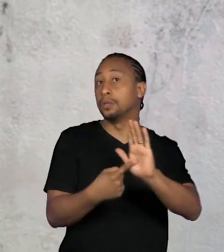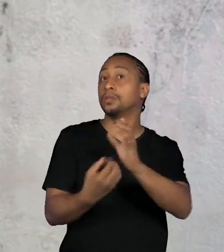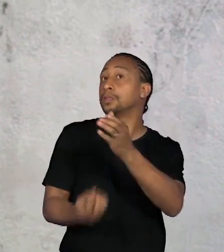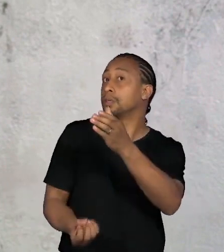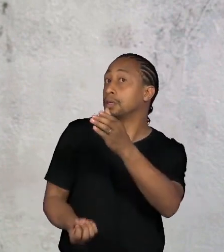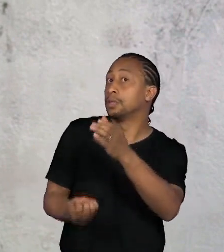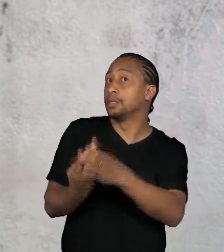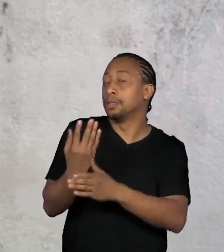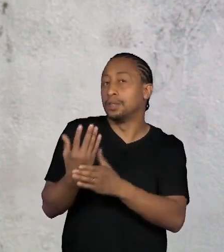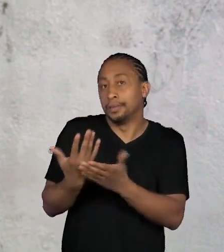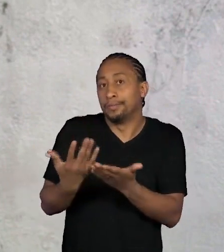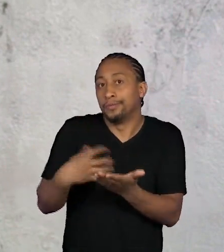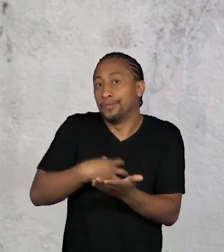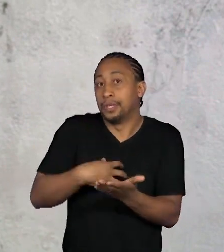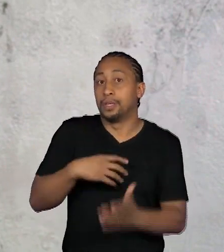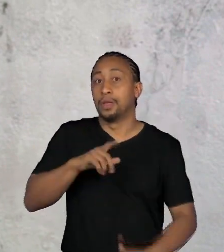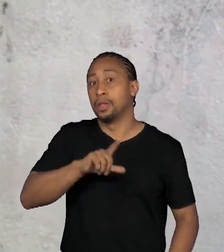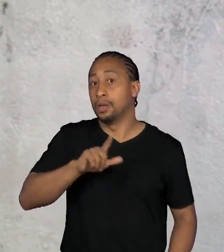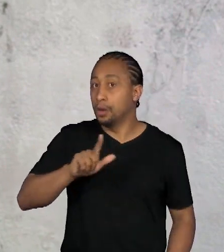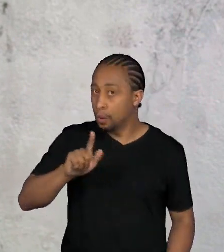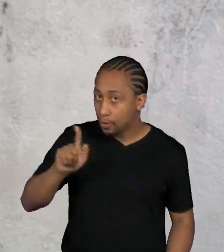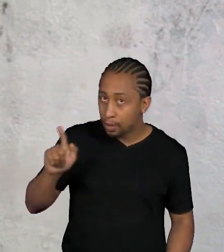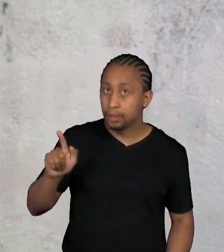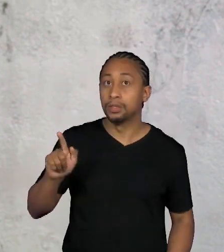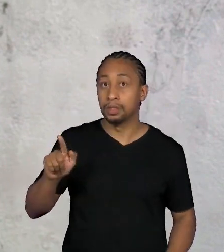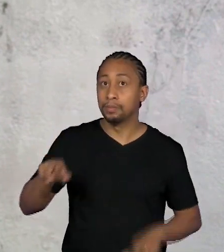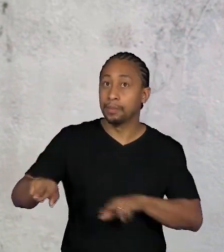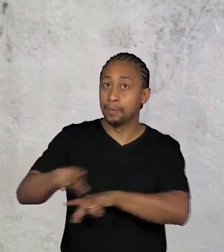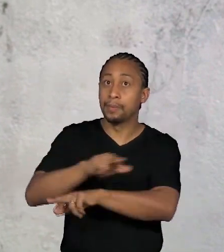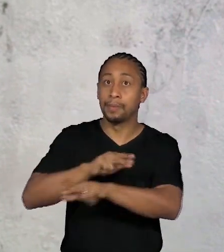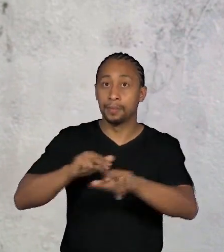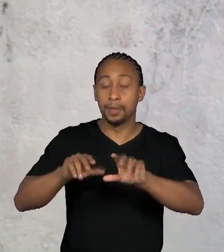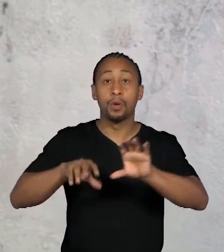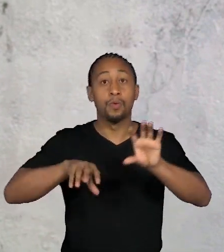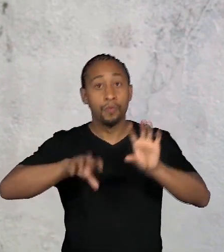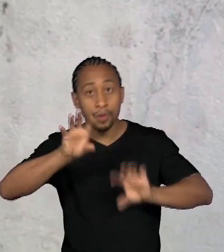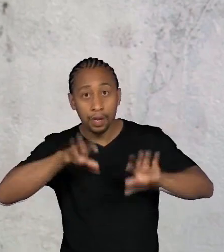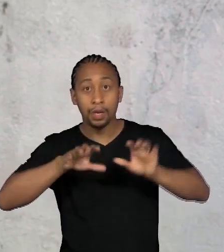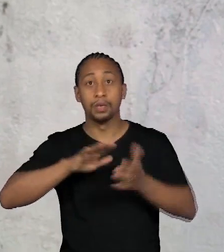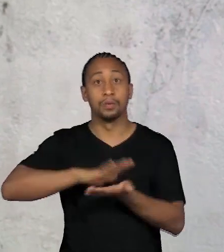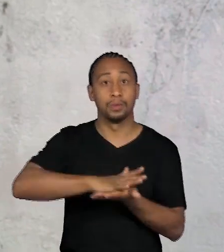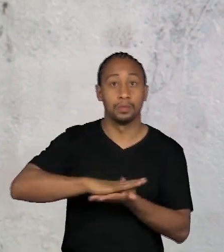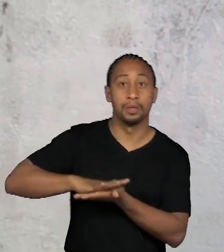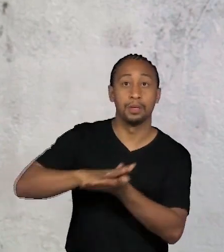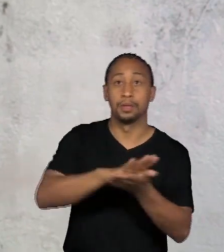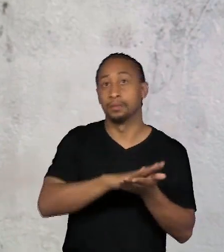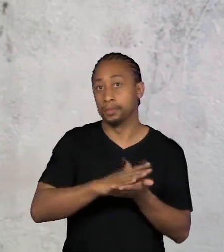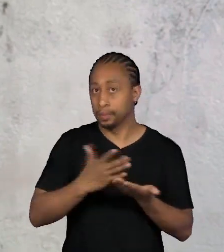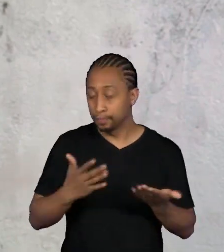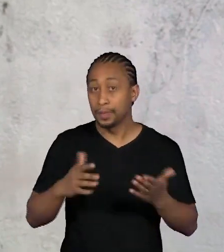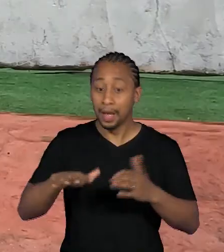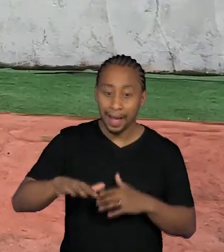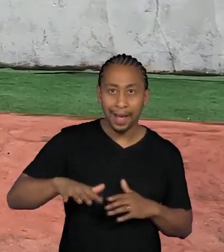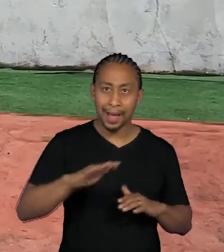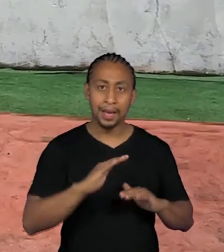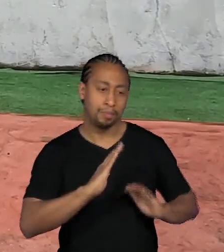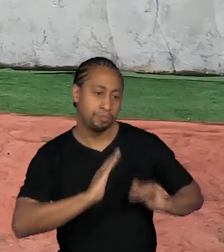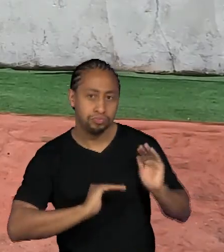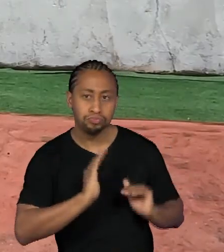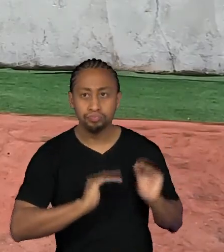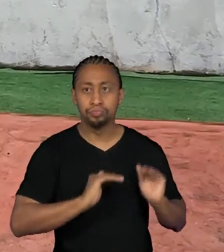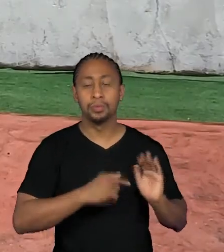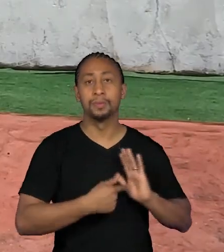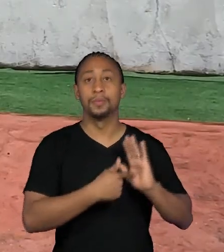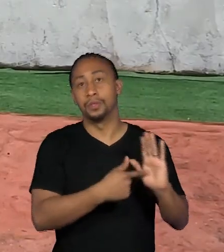essa linguagem tão diversa e pulsante que é o funk. O samba a mesma coisa, o terreiro a mesma coisa. Hoje a gente